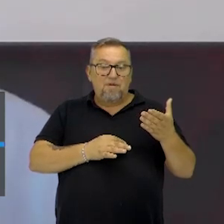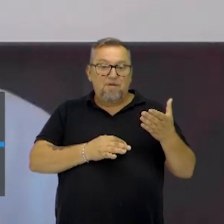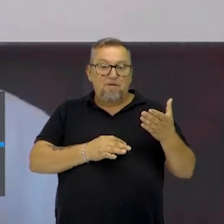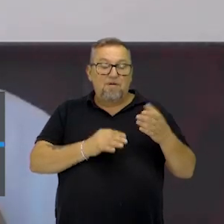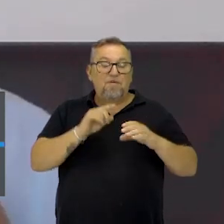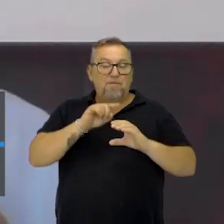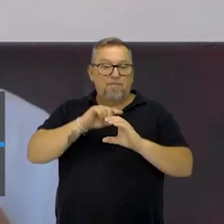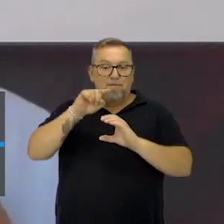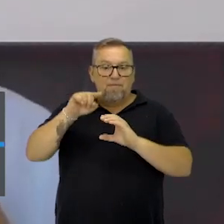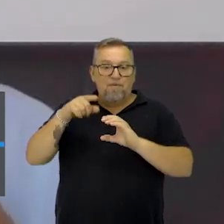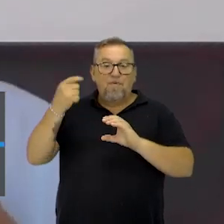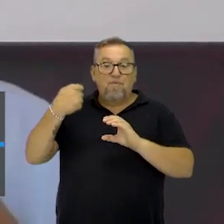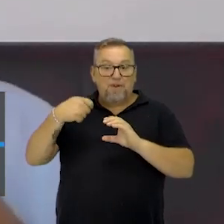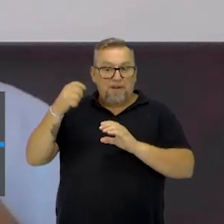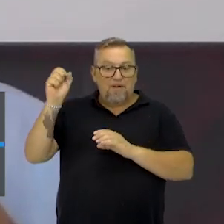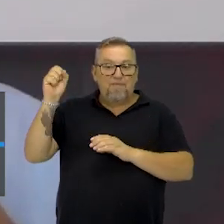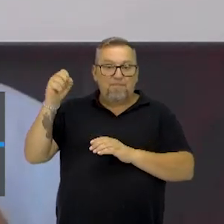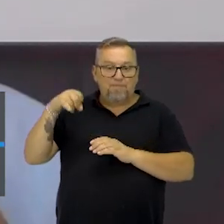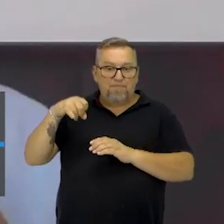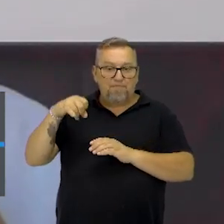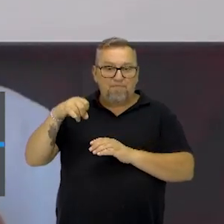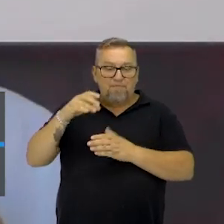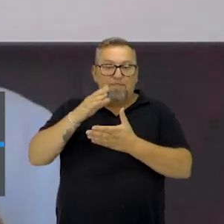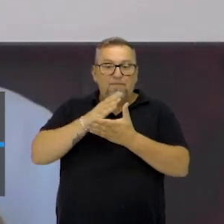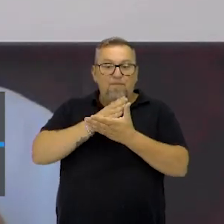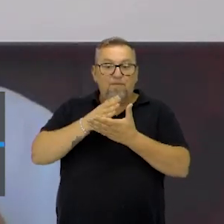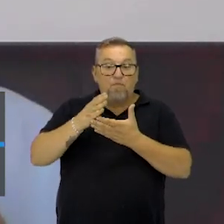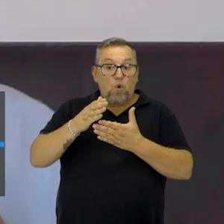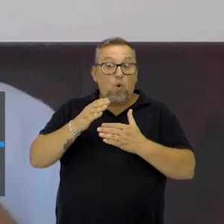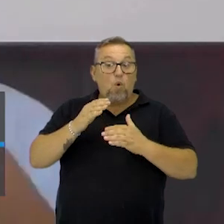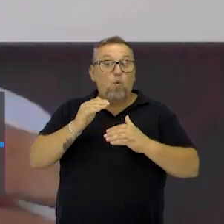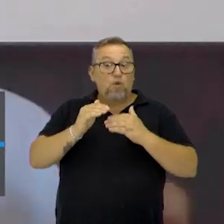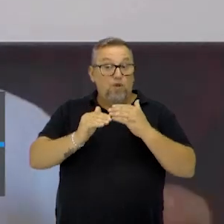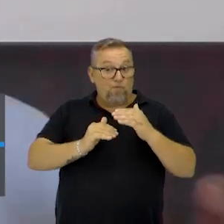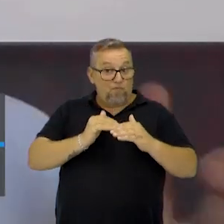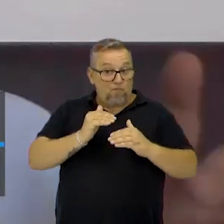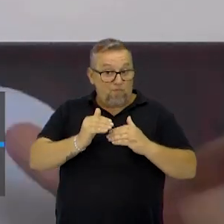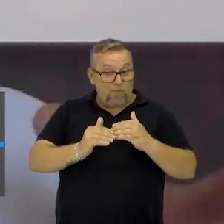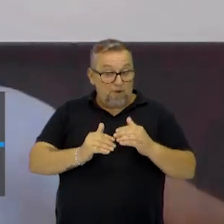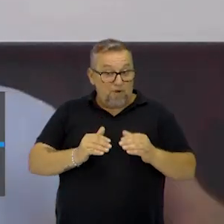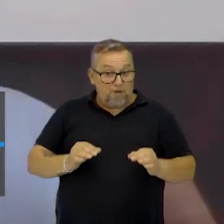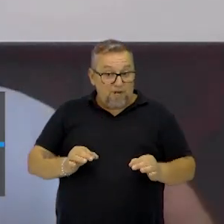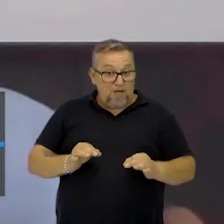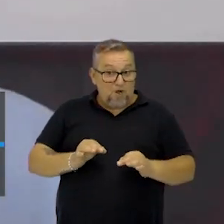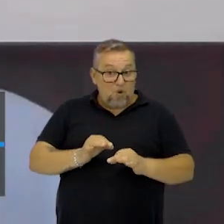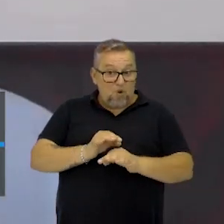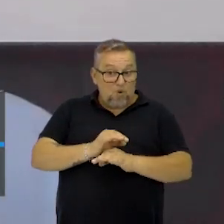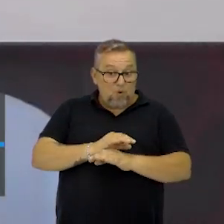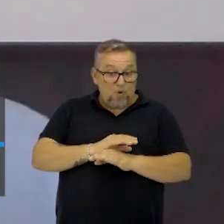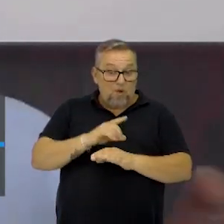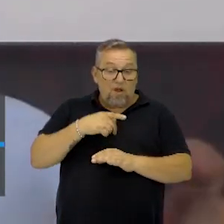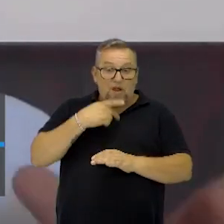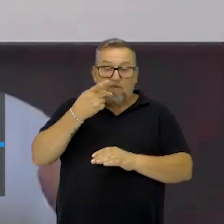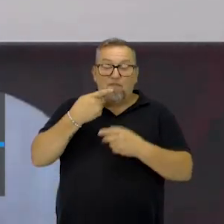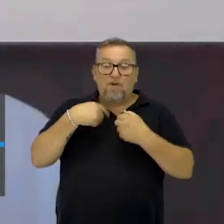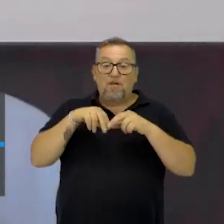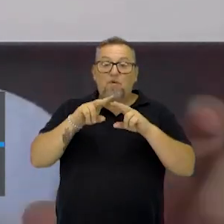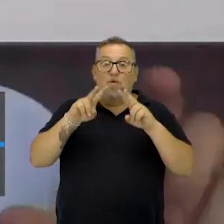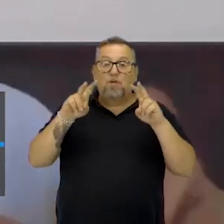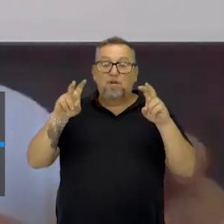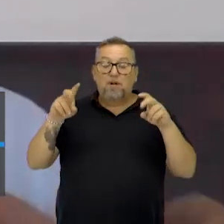divulgação científica precisa, sim, ter essa introdução, tá? Que é justamente quando nós vamos situar o tema que nós